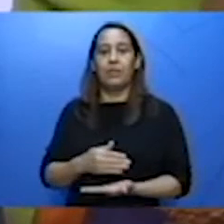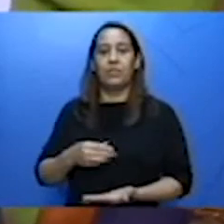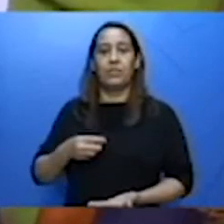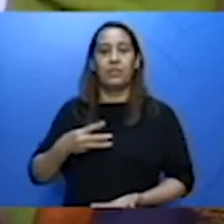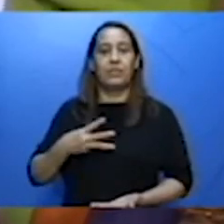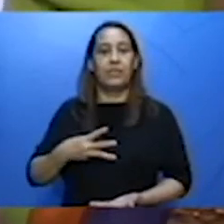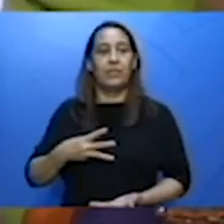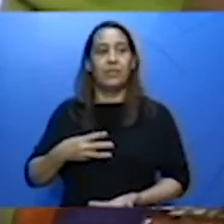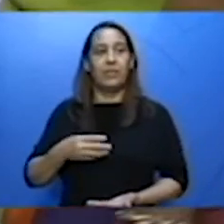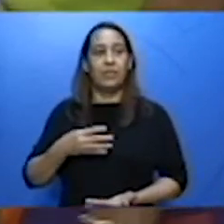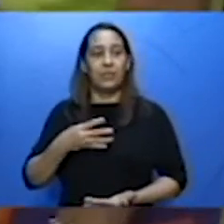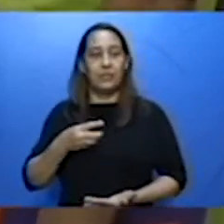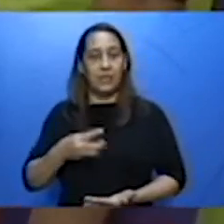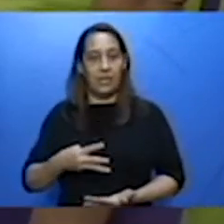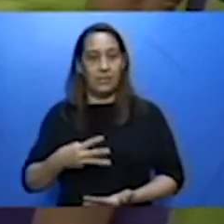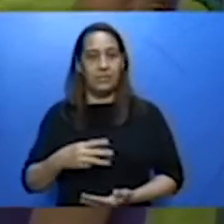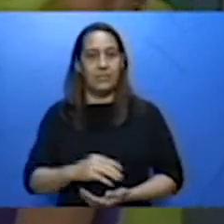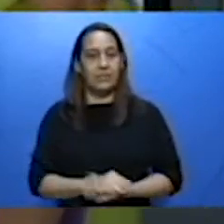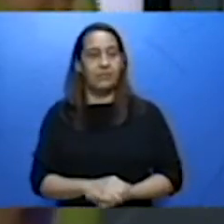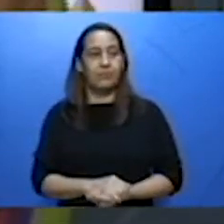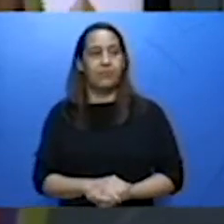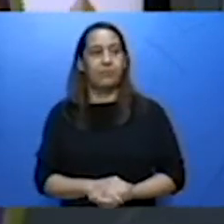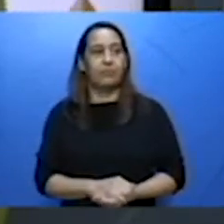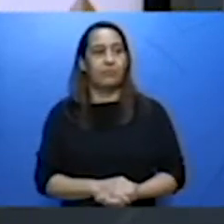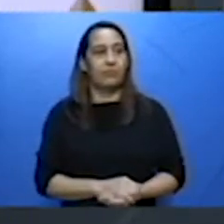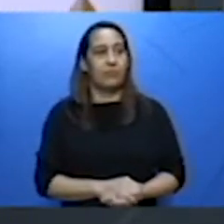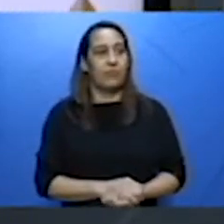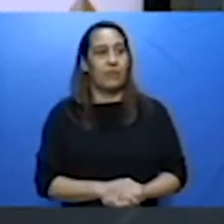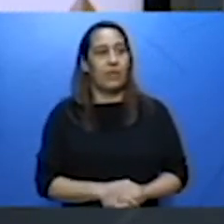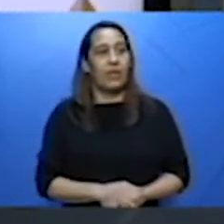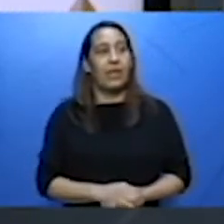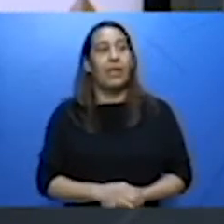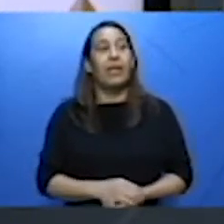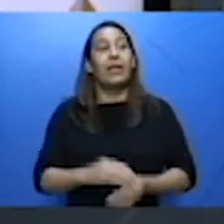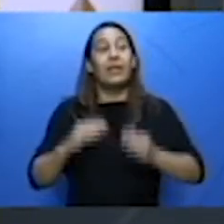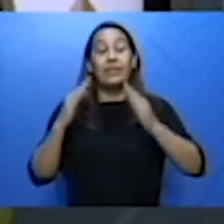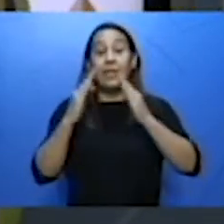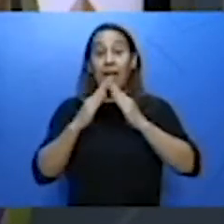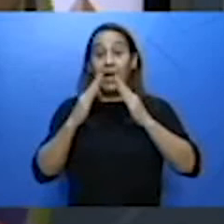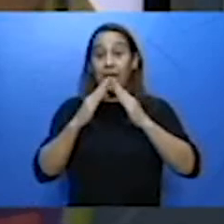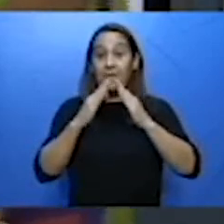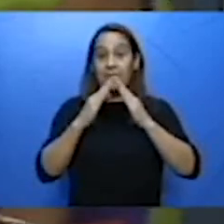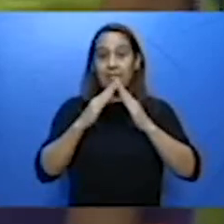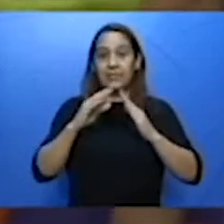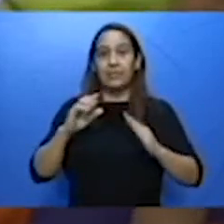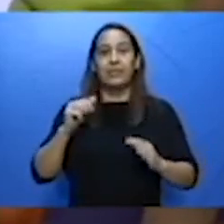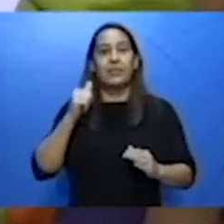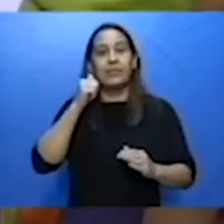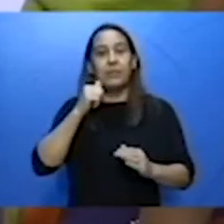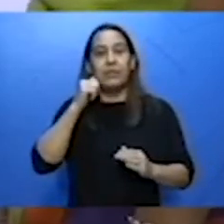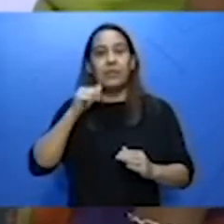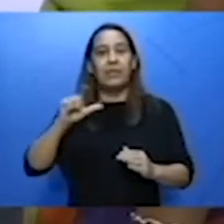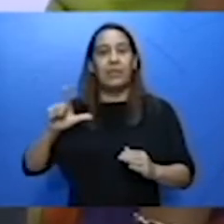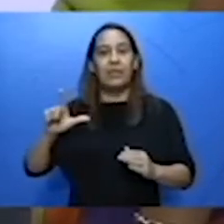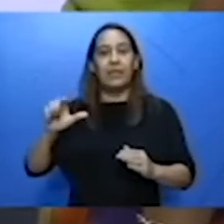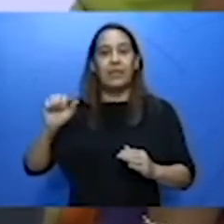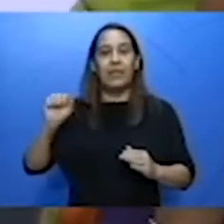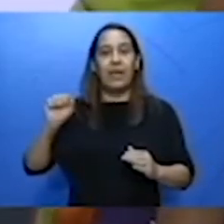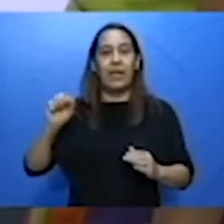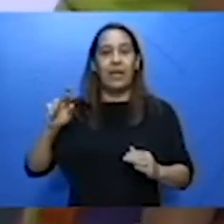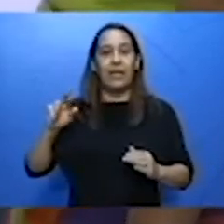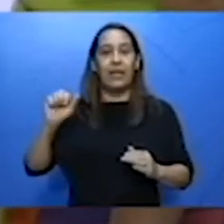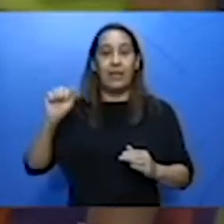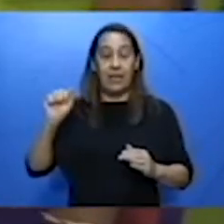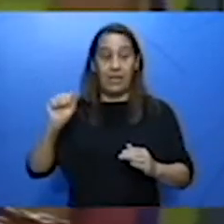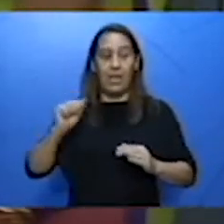página 33. Na casa de Lara, há muitos livros. Em um fim